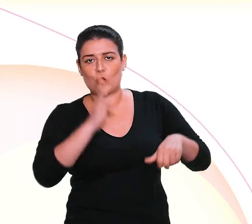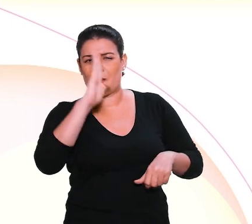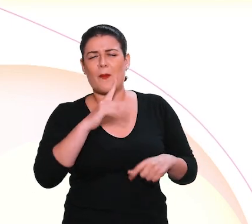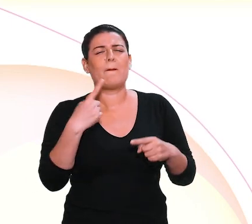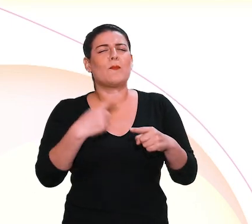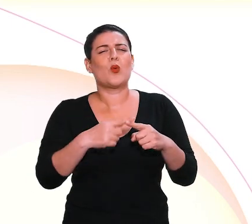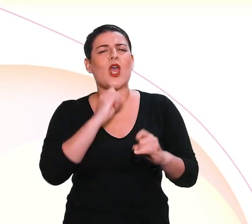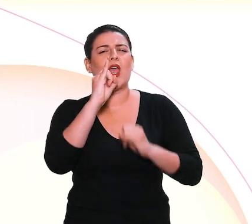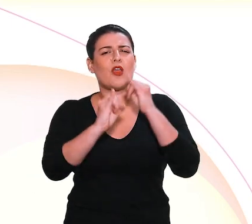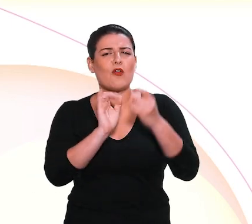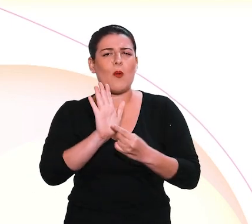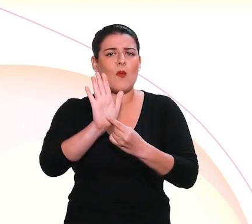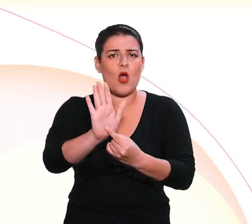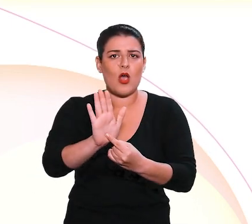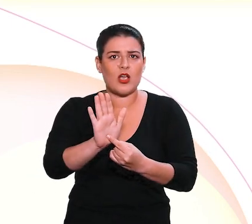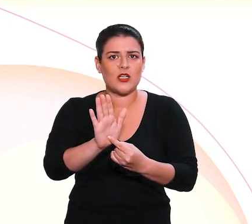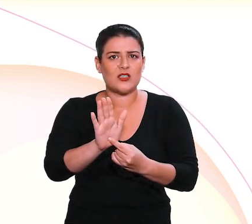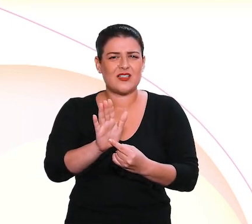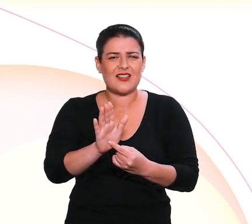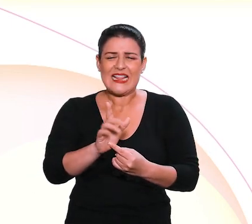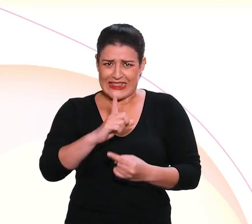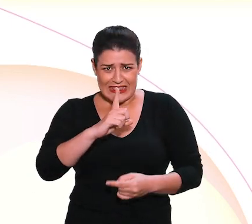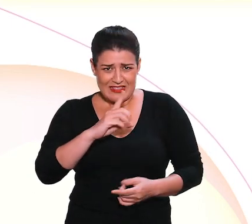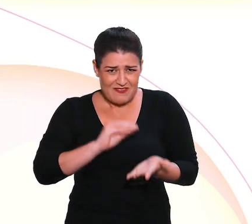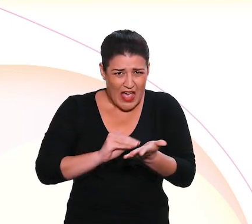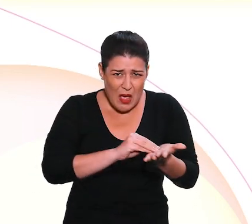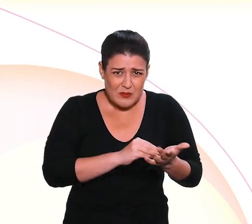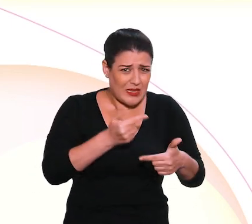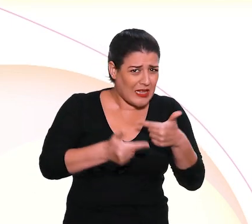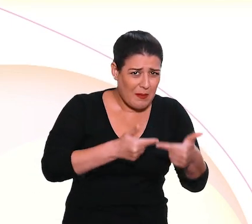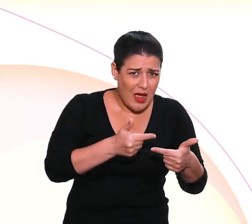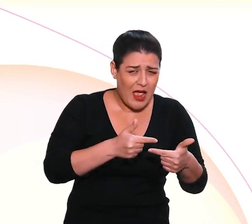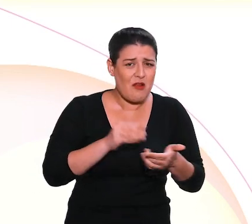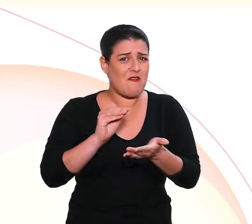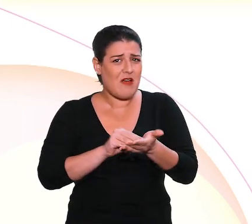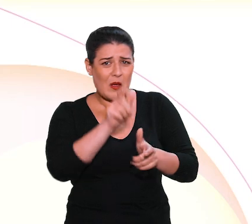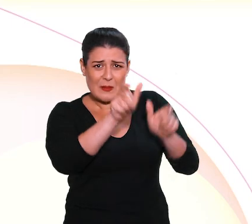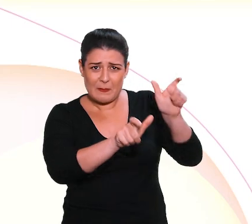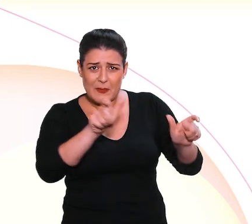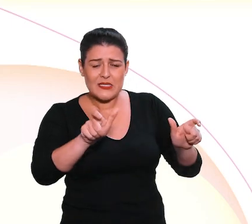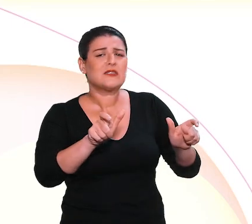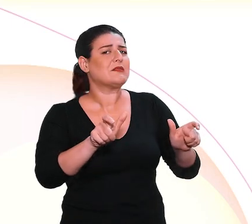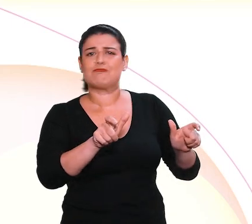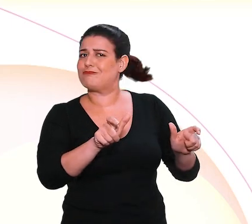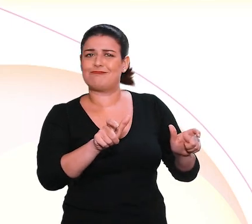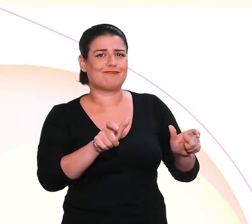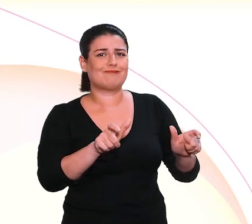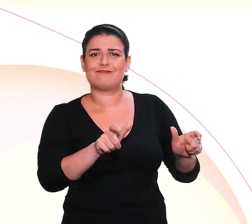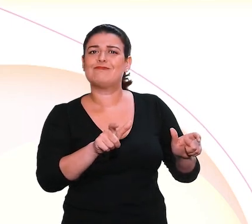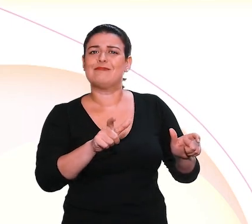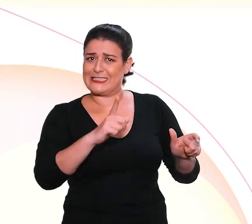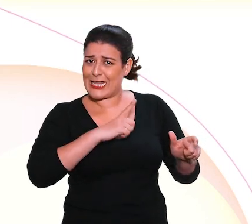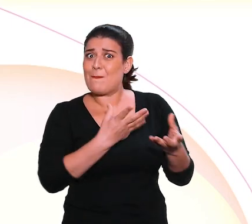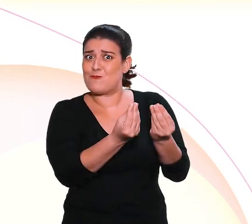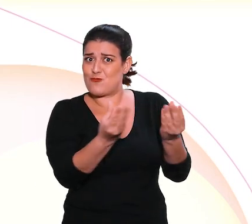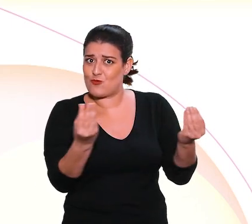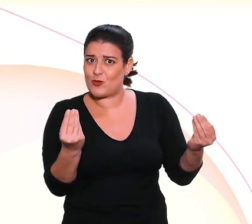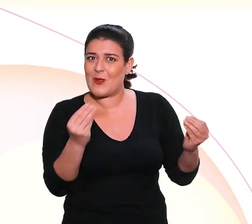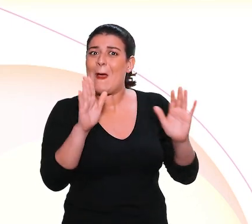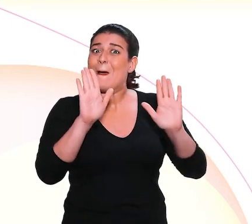vocês? Falta trabalho? Falta paciente? Com certeza não. Agora, a pergunta maior.